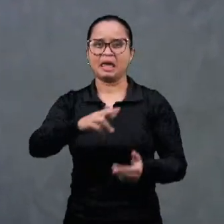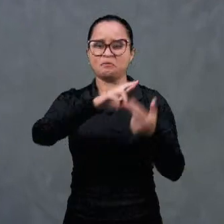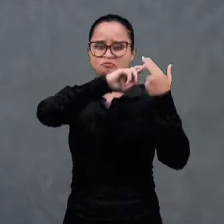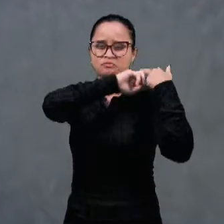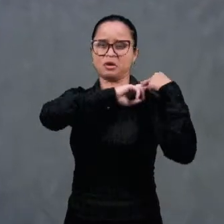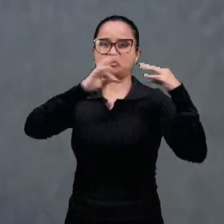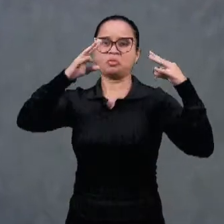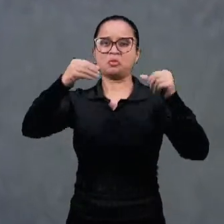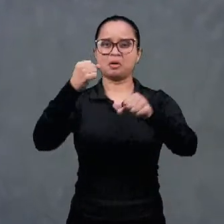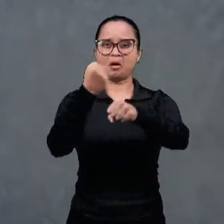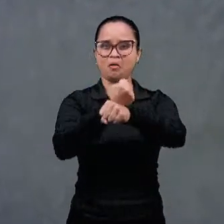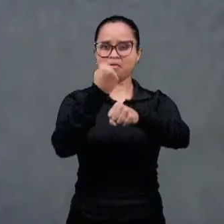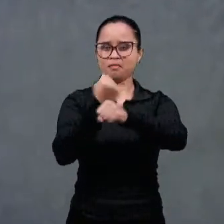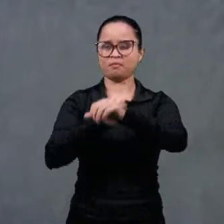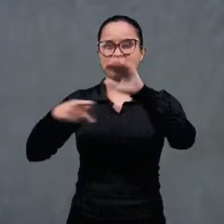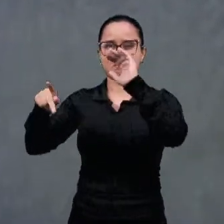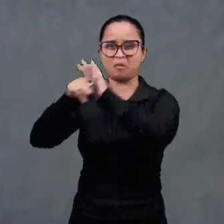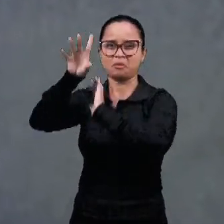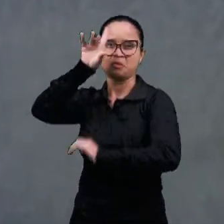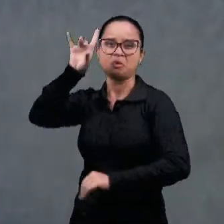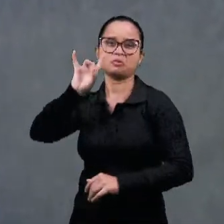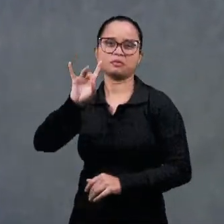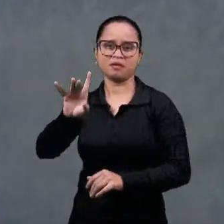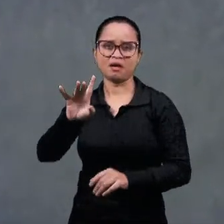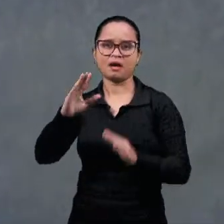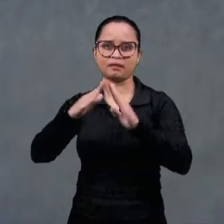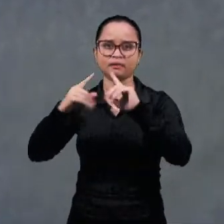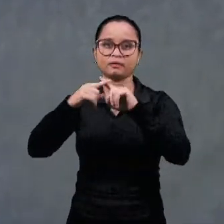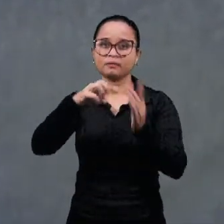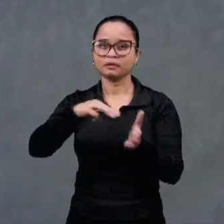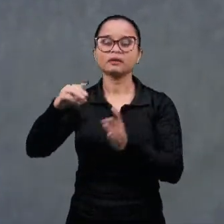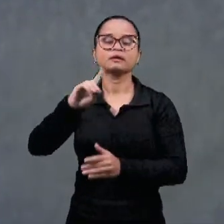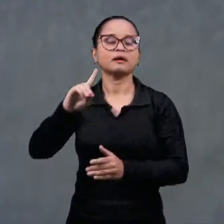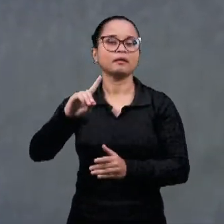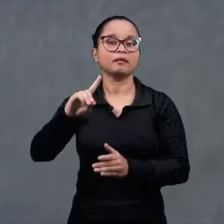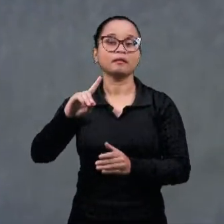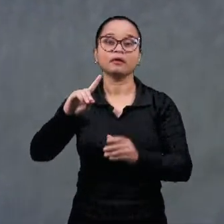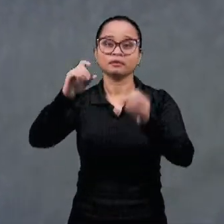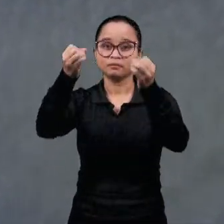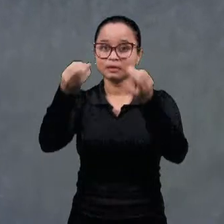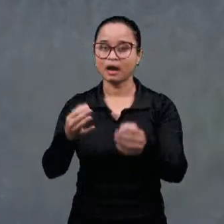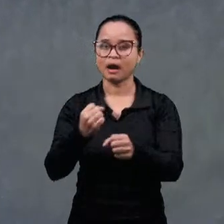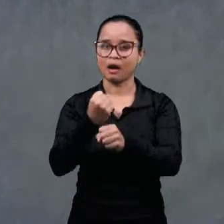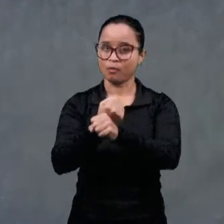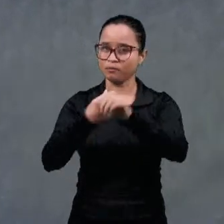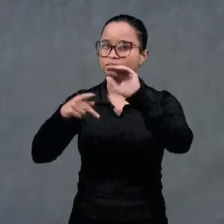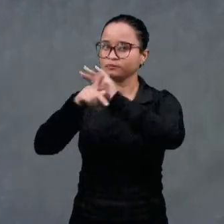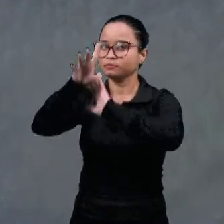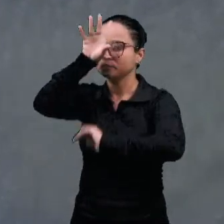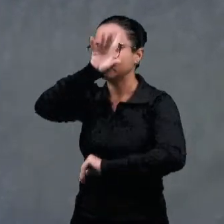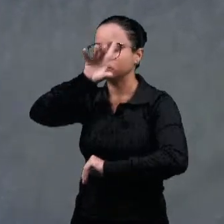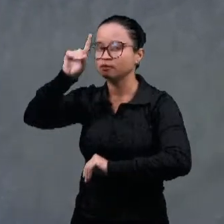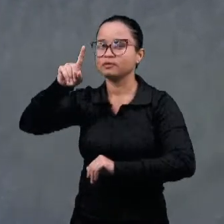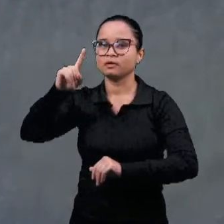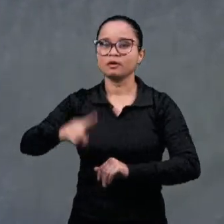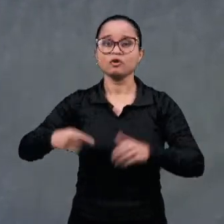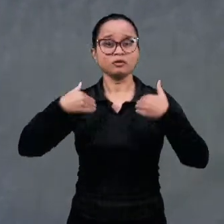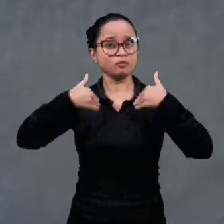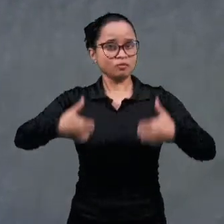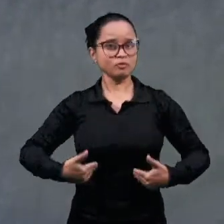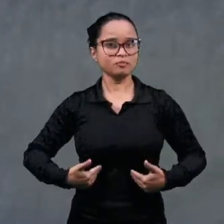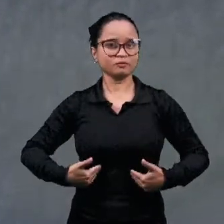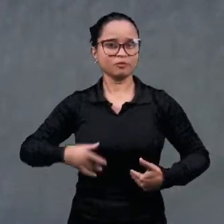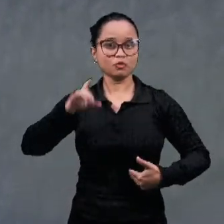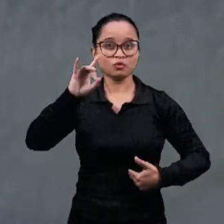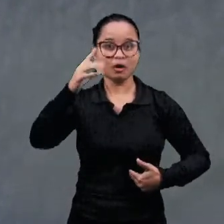a obra é do Espírito. A Bíblia fala que é um corpo, é um espírito, um só espírito, é um só cabeça, né? E a igreja que